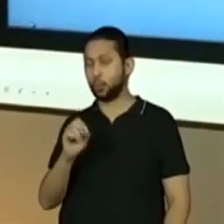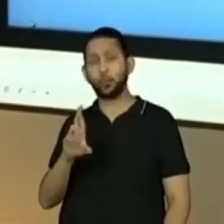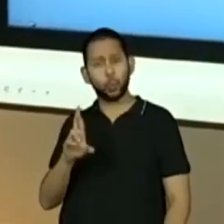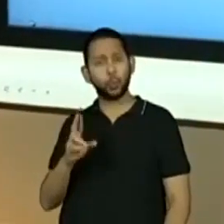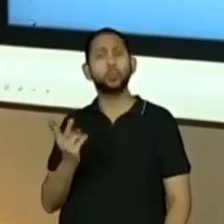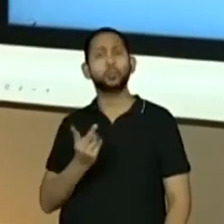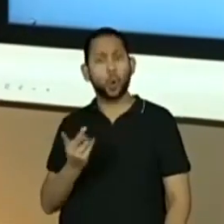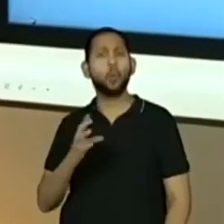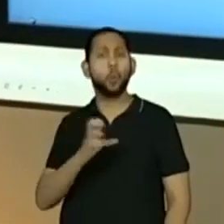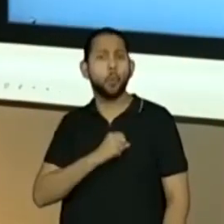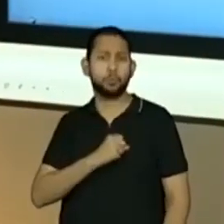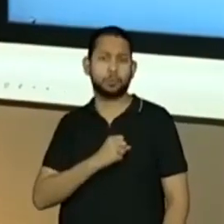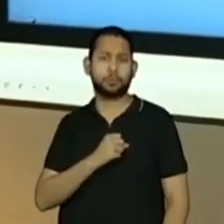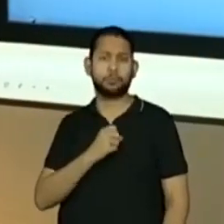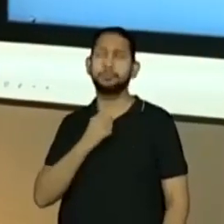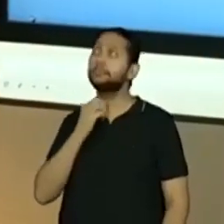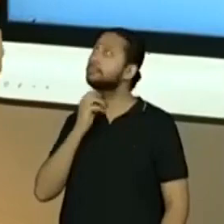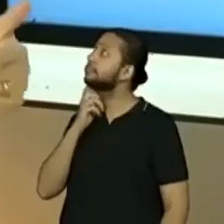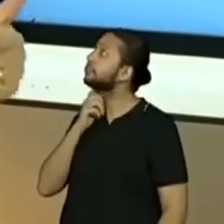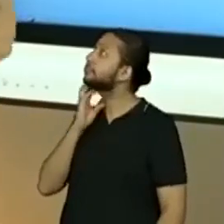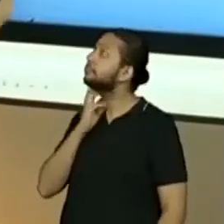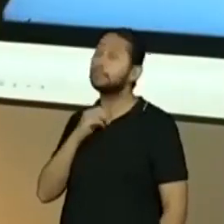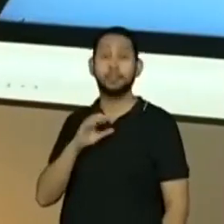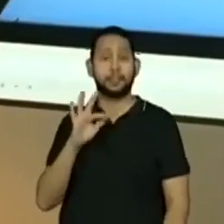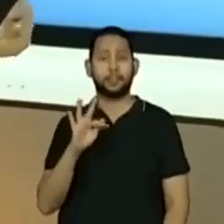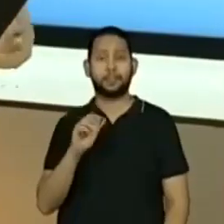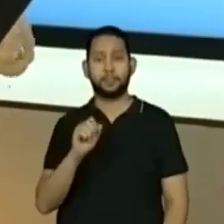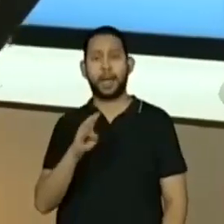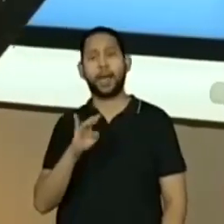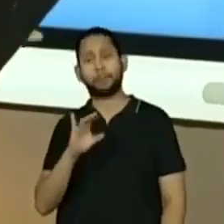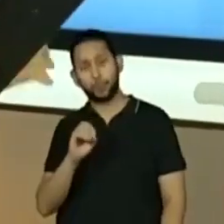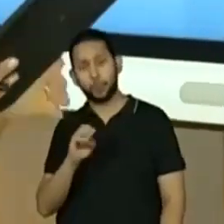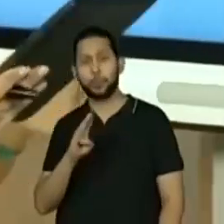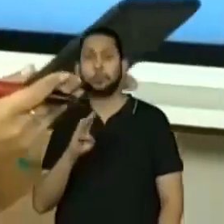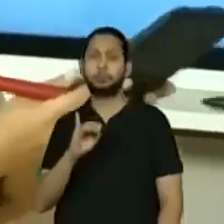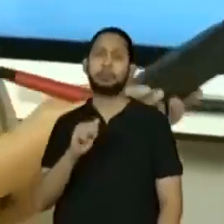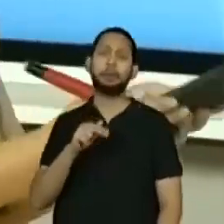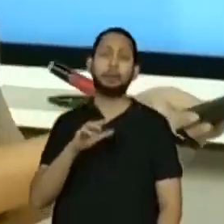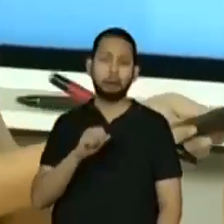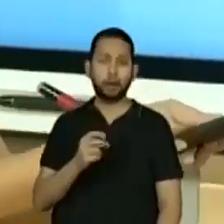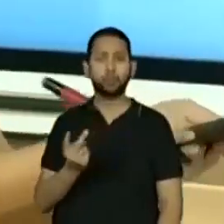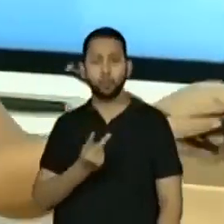lá, tem gente já dizendo aqui, olha, Fábio, Bianca, Otávio disseram,